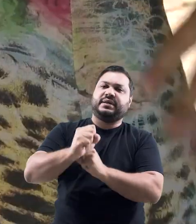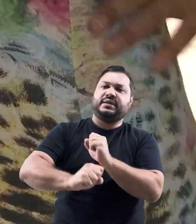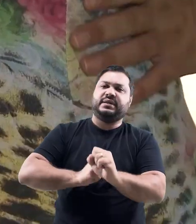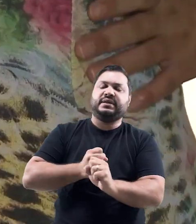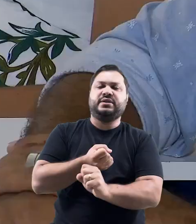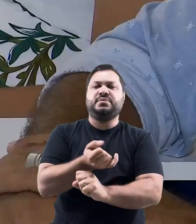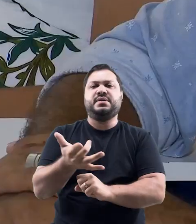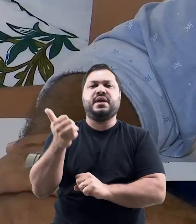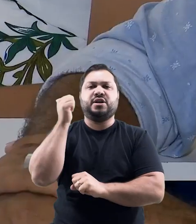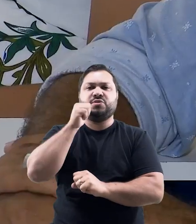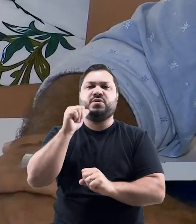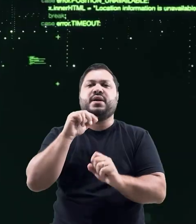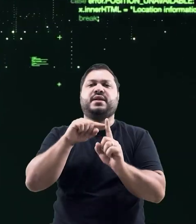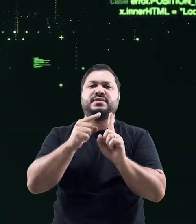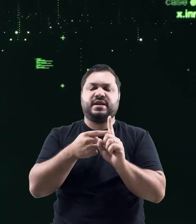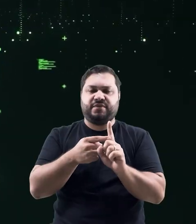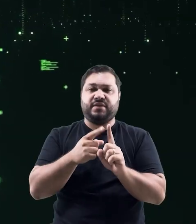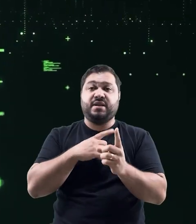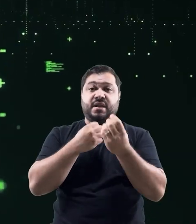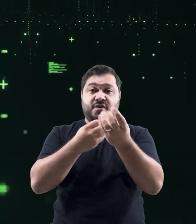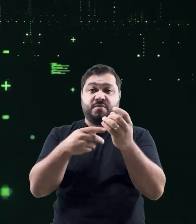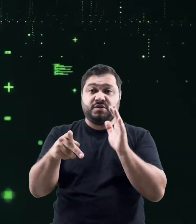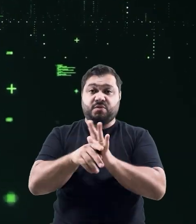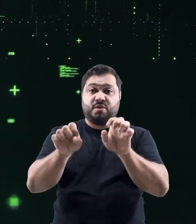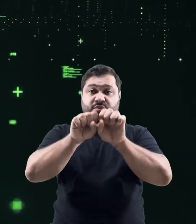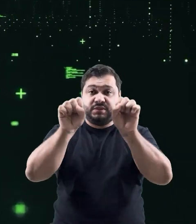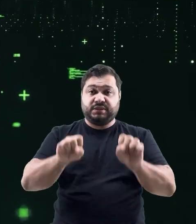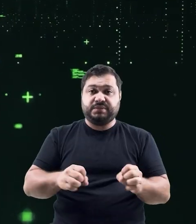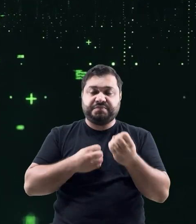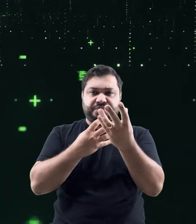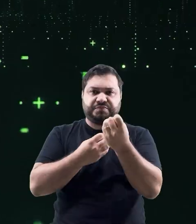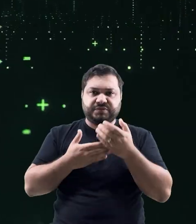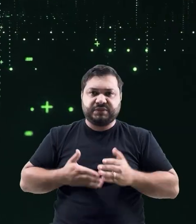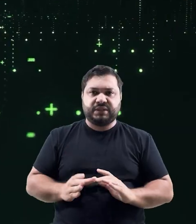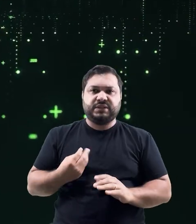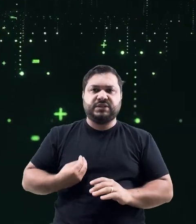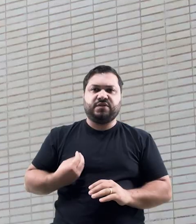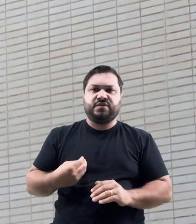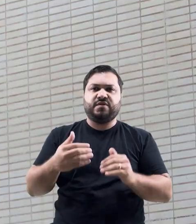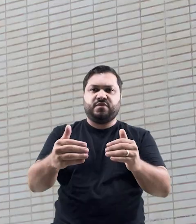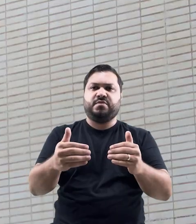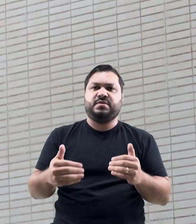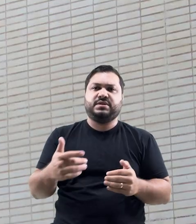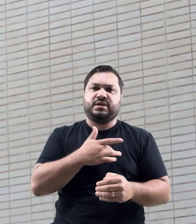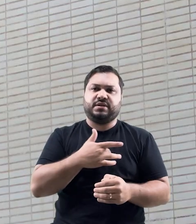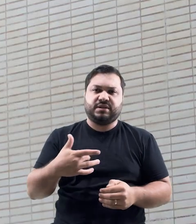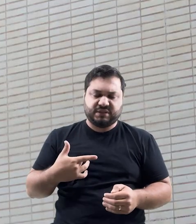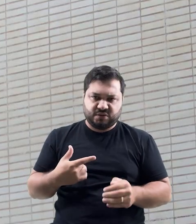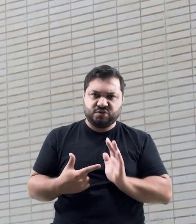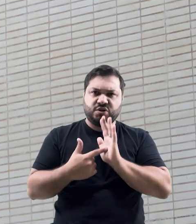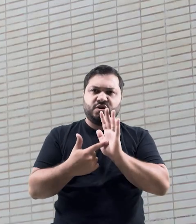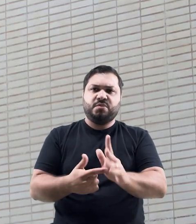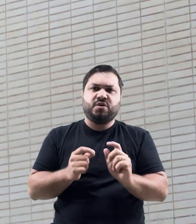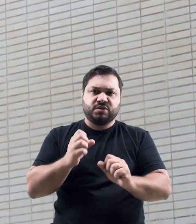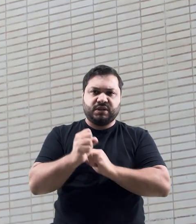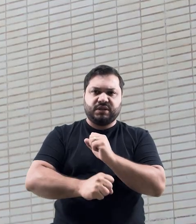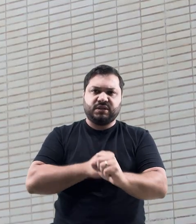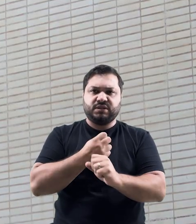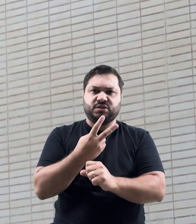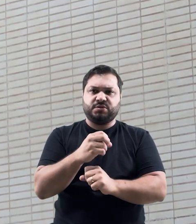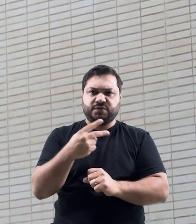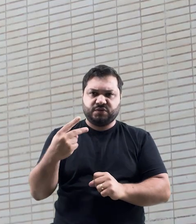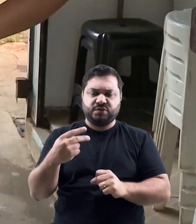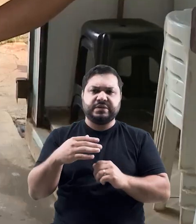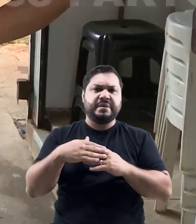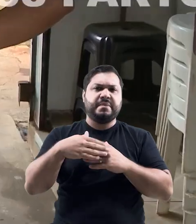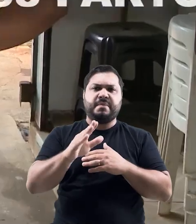de mulheres engravidam. Dados do Sistema de Informações sobre Nascidos Vivos do Ministério da Saúde mostram que em